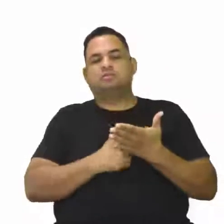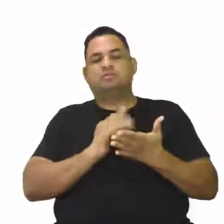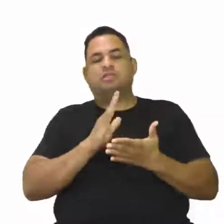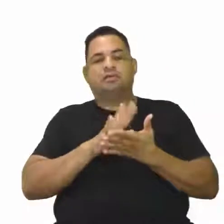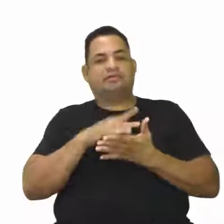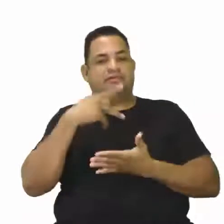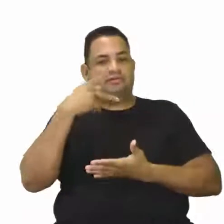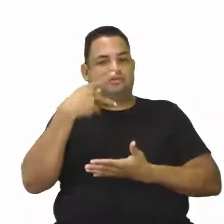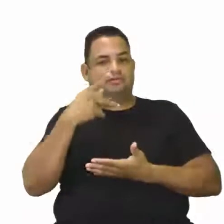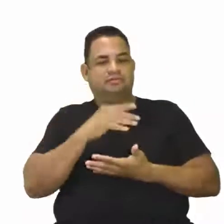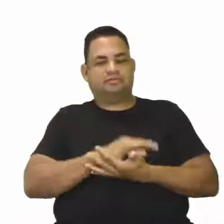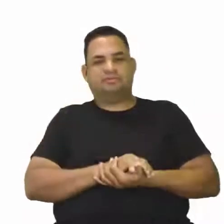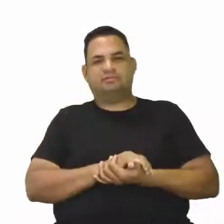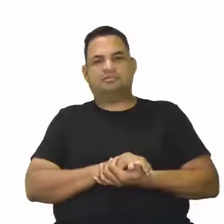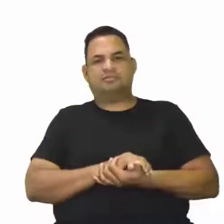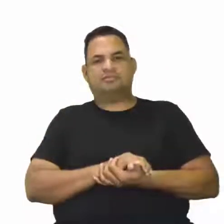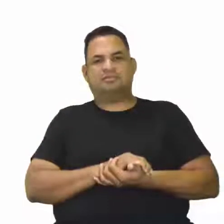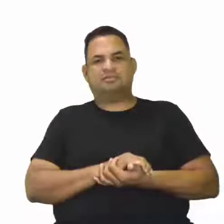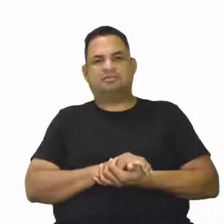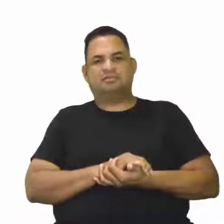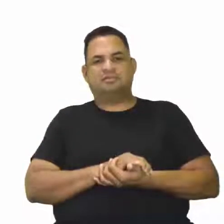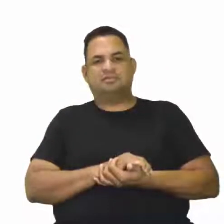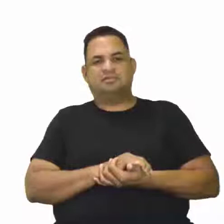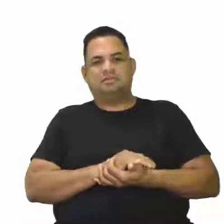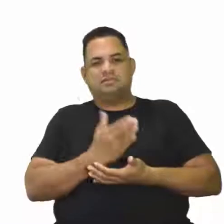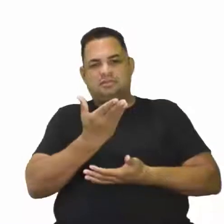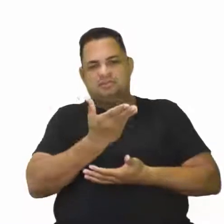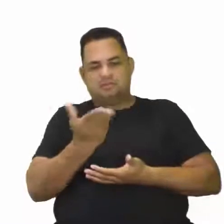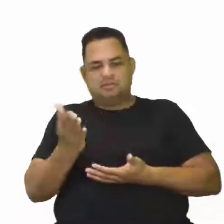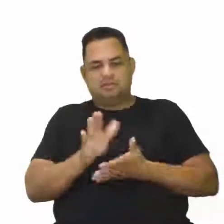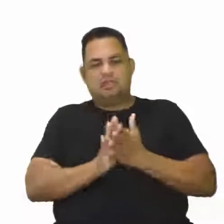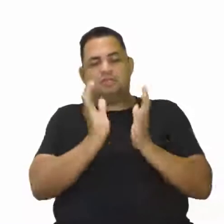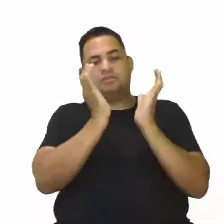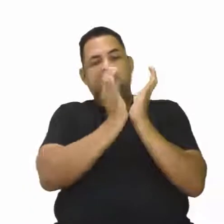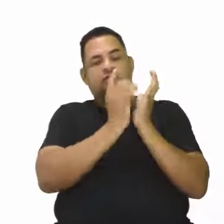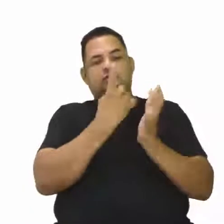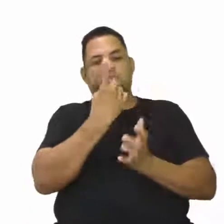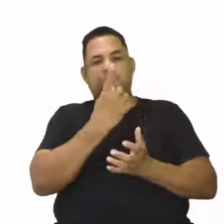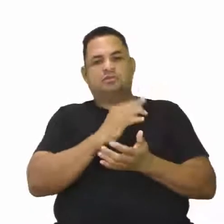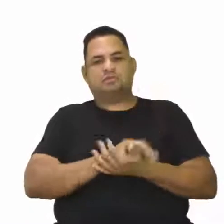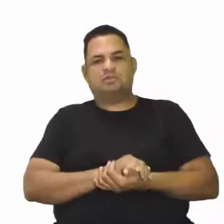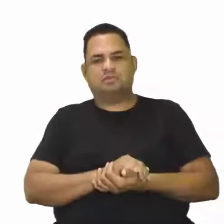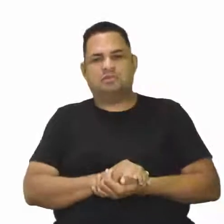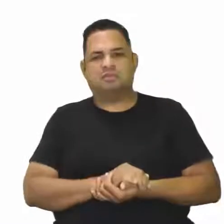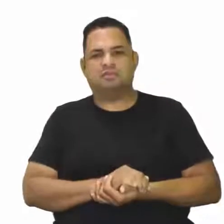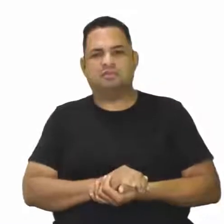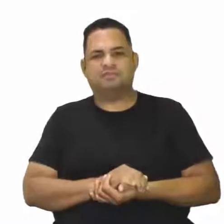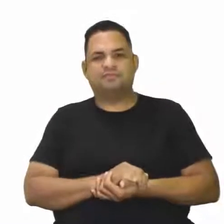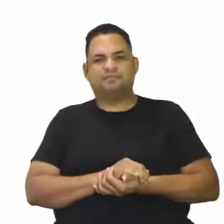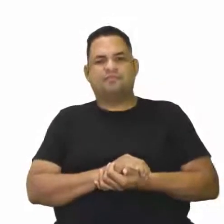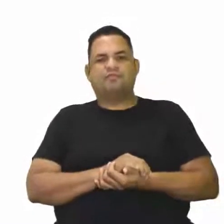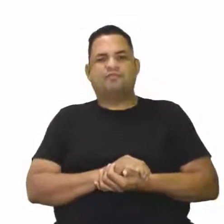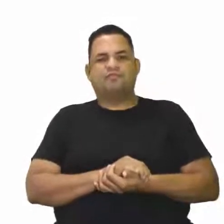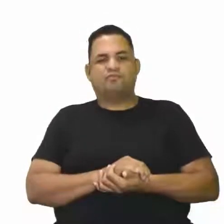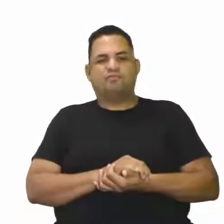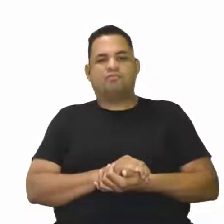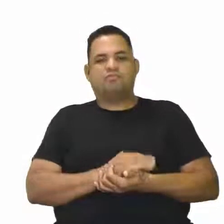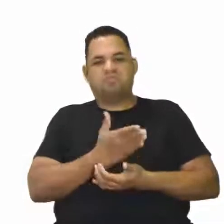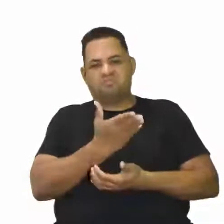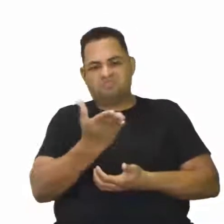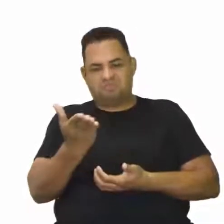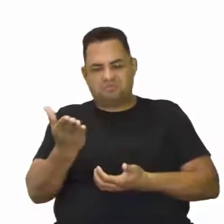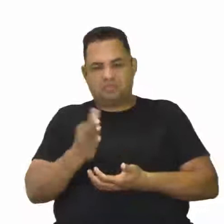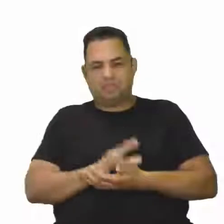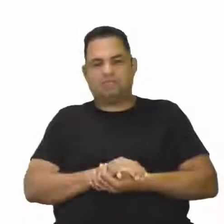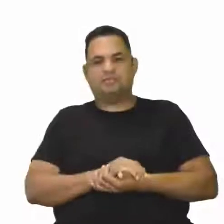falou. Olha! Do Gabriel García Márquez, lá na unidade 1. Crônica de una muerte anunciada. Olha, que